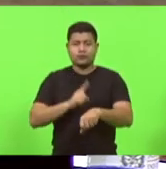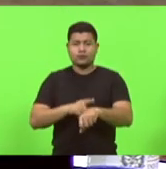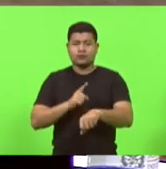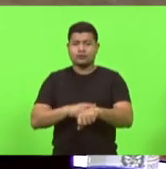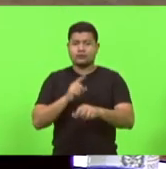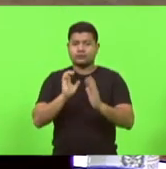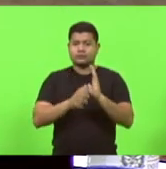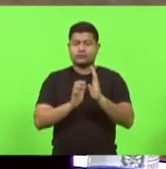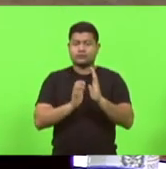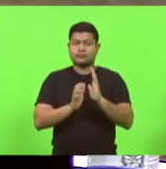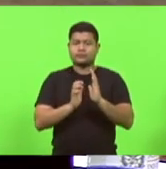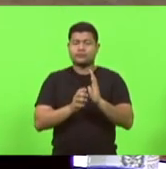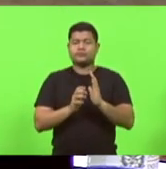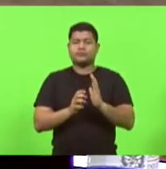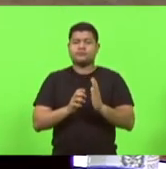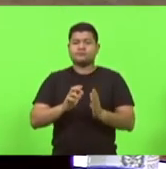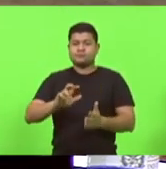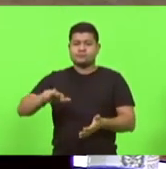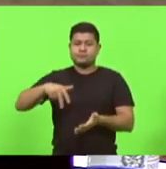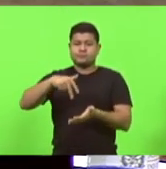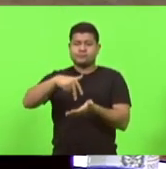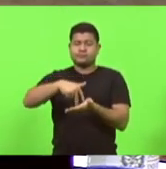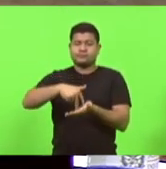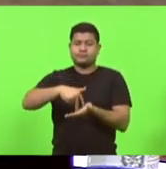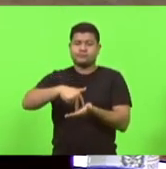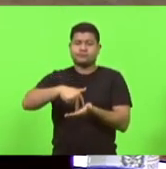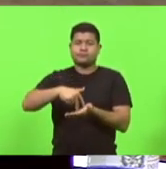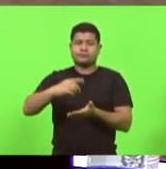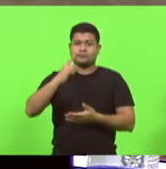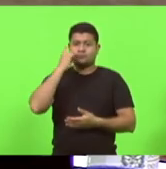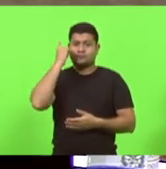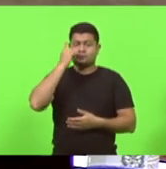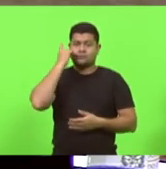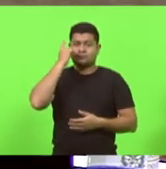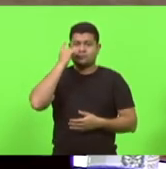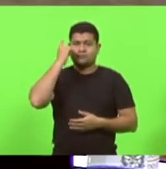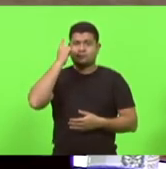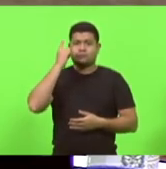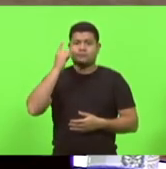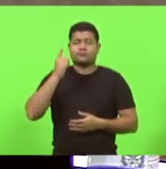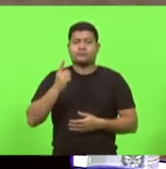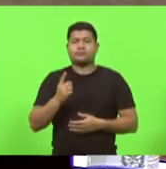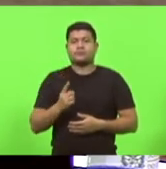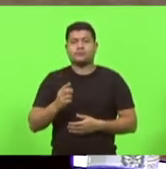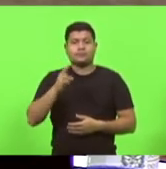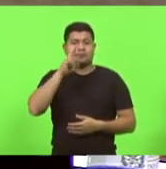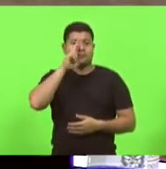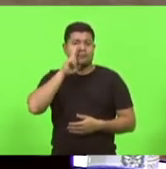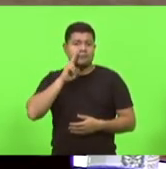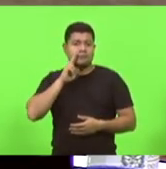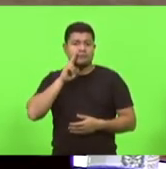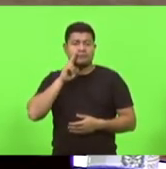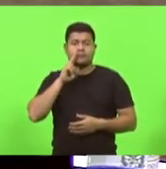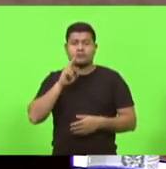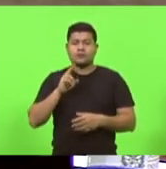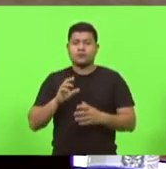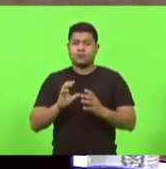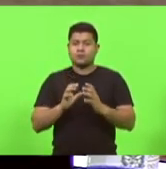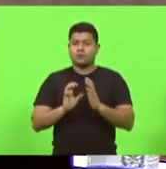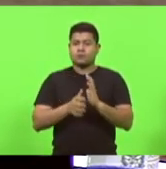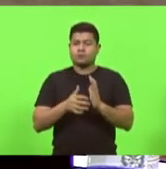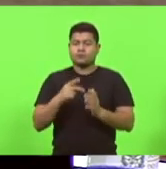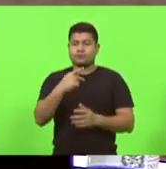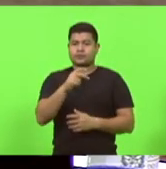expediente, neste horário destinado aos partidos políticos, fizeram uso da palavra o senhor deputado Ivan Nats, do bloco